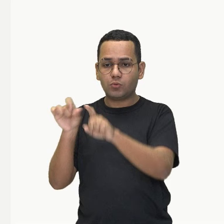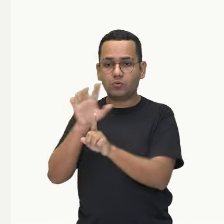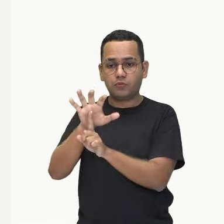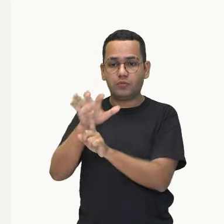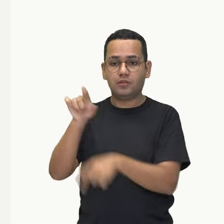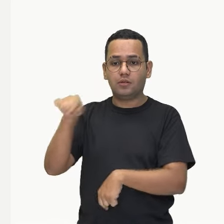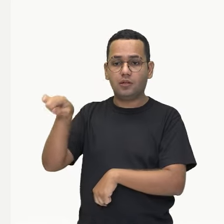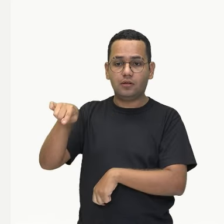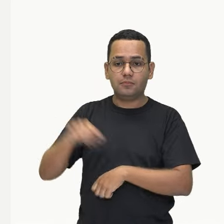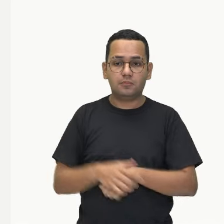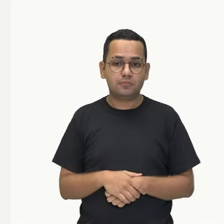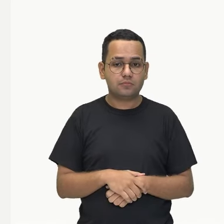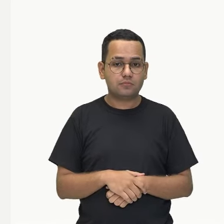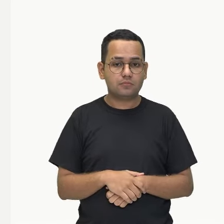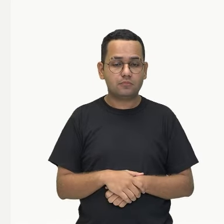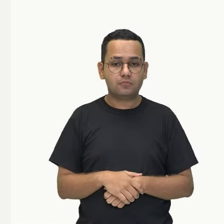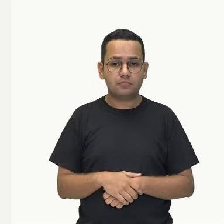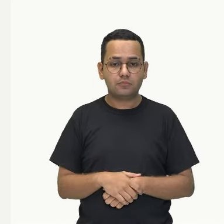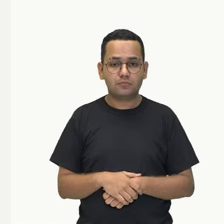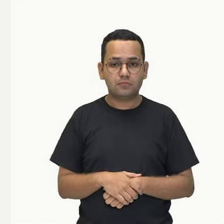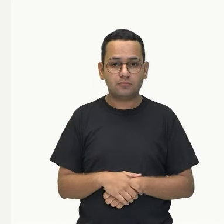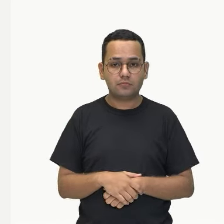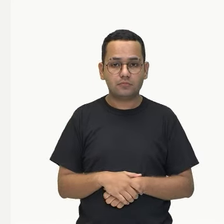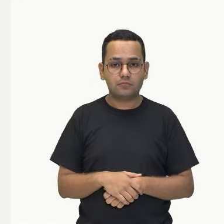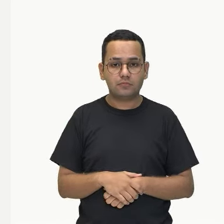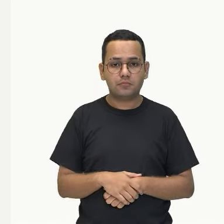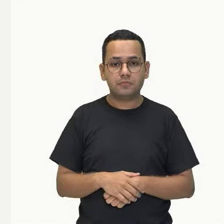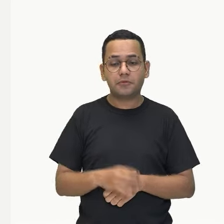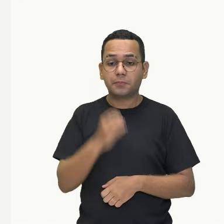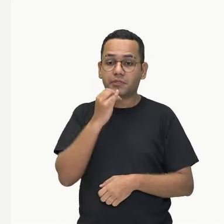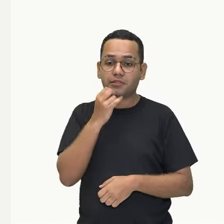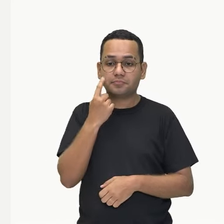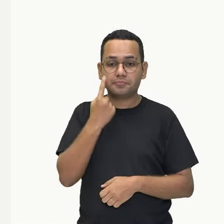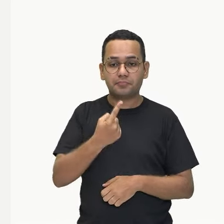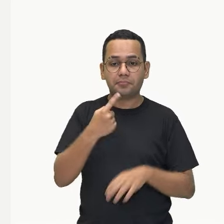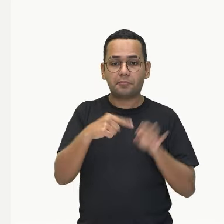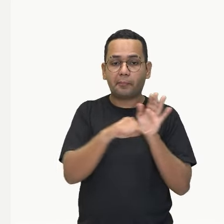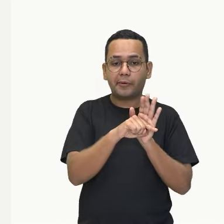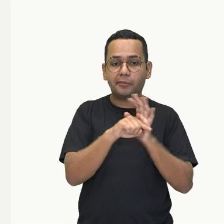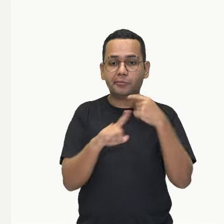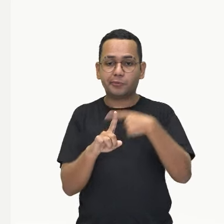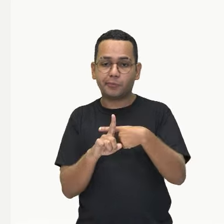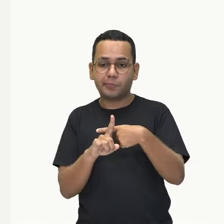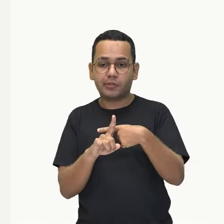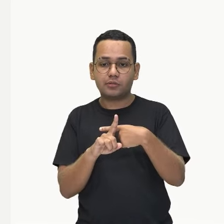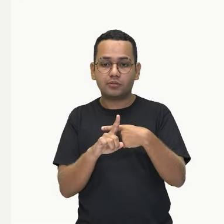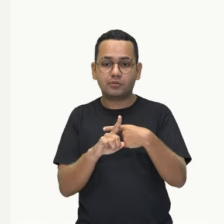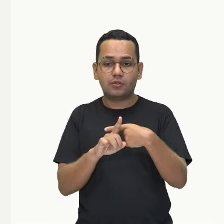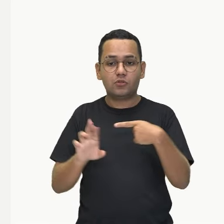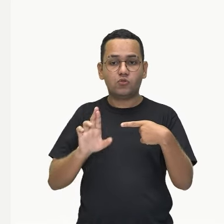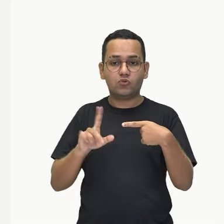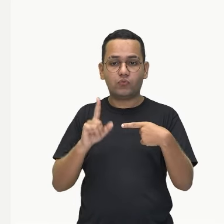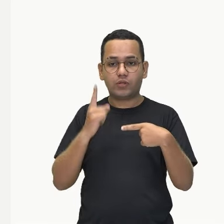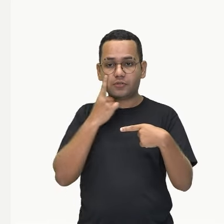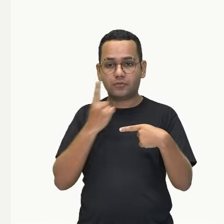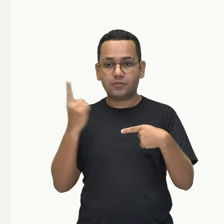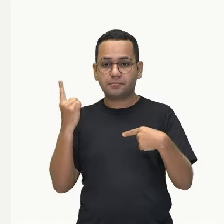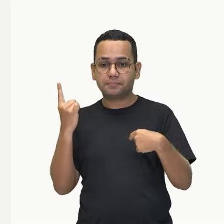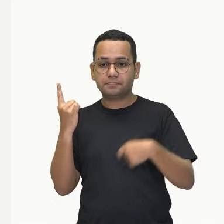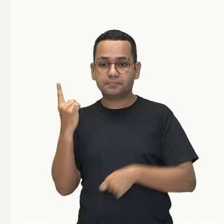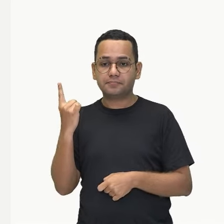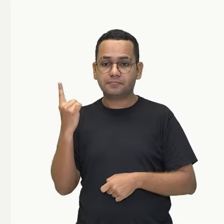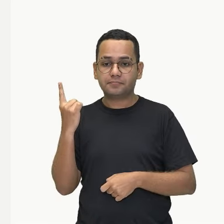mesmo? Basta a gente verificar, ó, menos com o mais do x, sinais diferentes. Ó. Menos